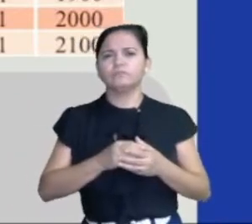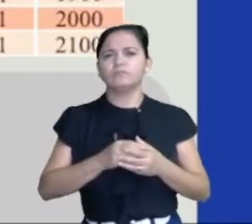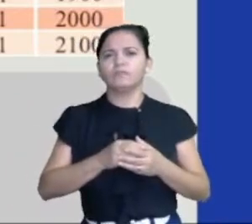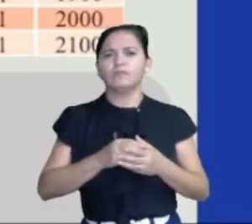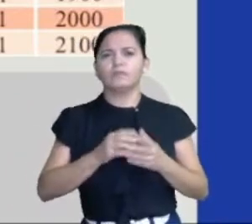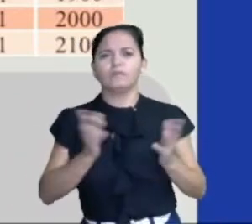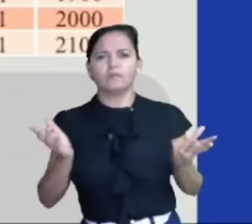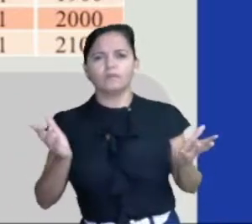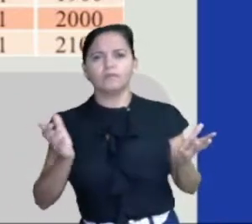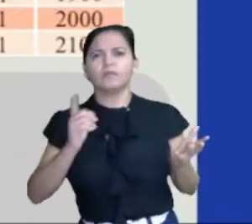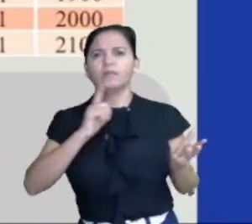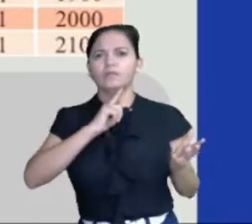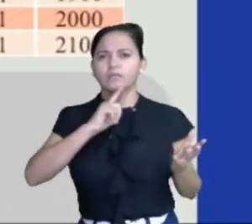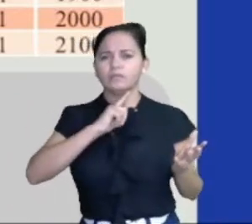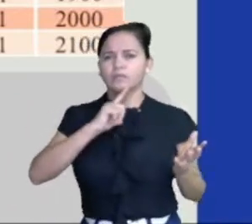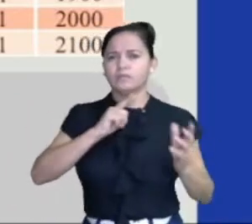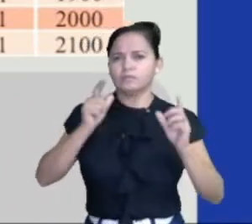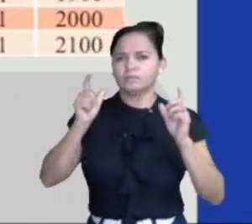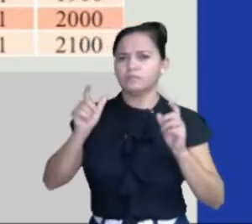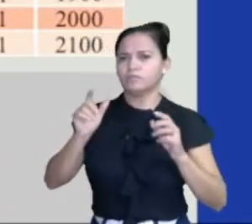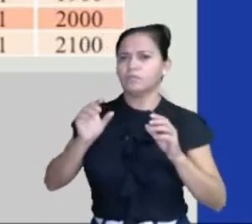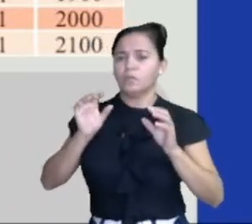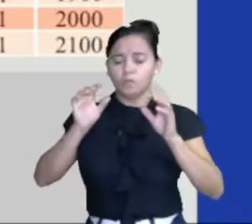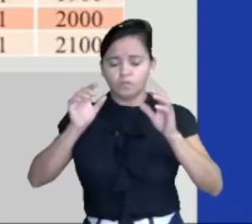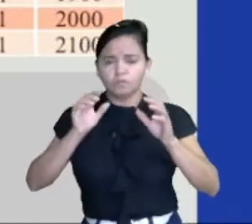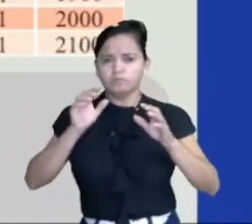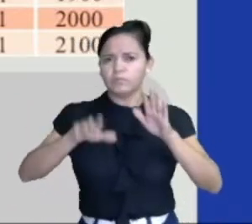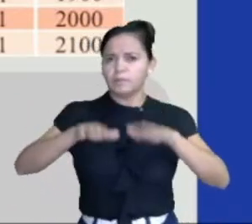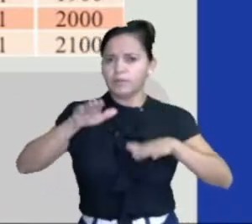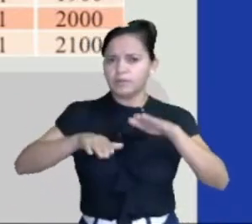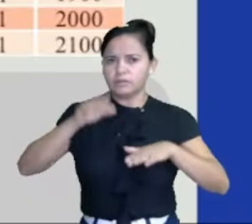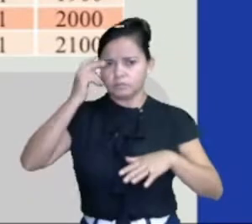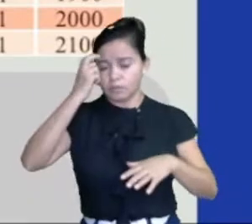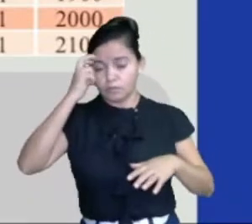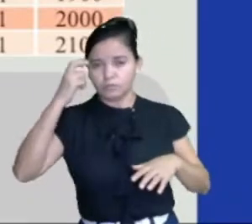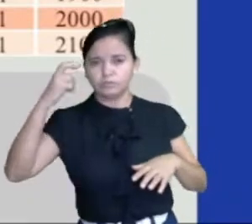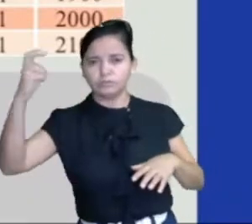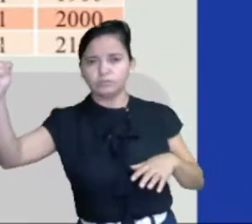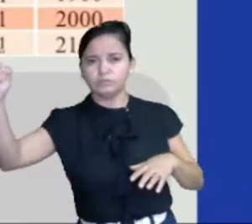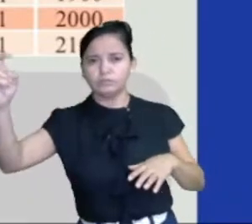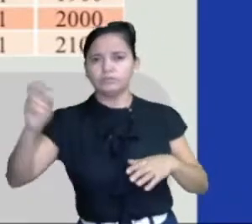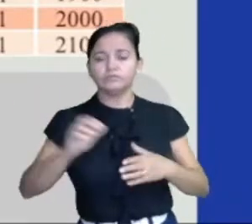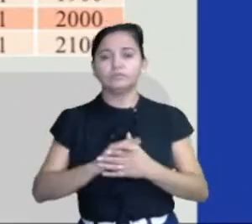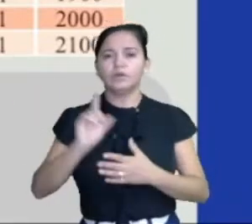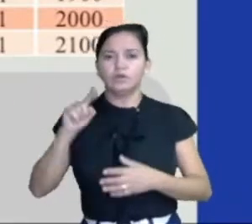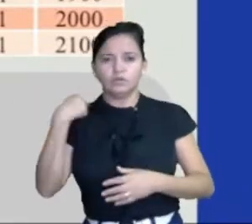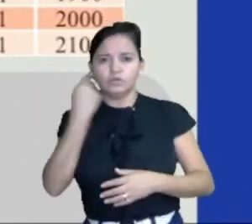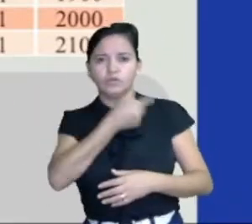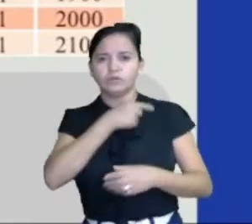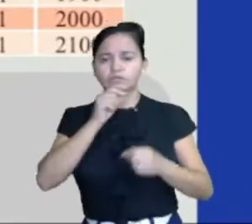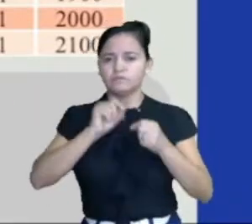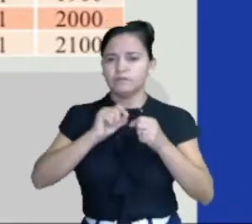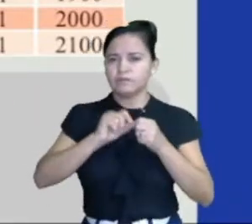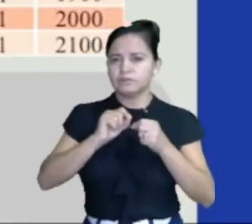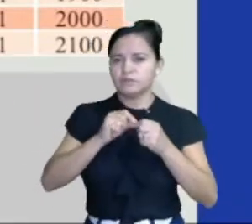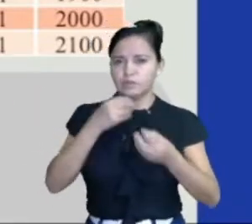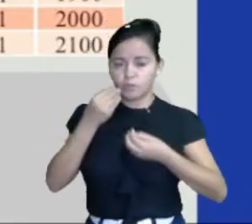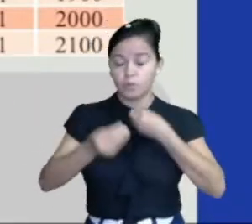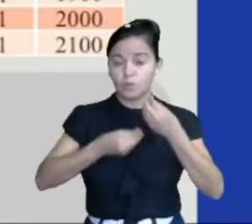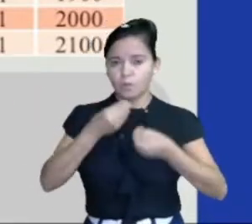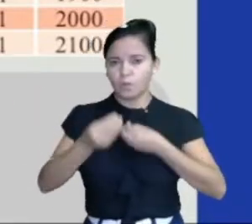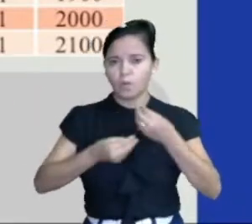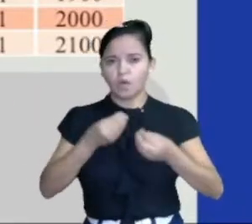é, pelo menos no Ocidente, algo cultural. A gente faz a nossa divisão dos